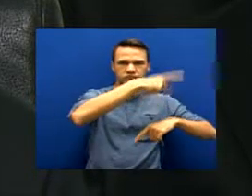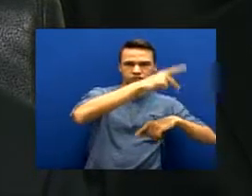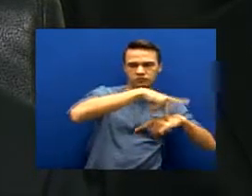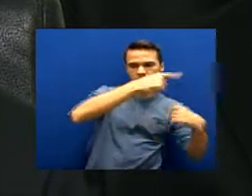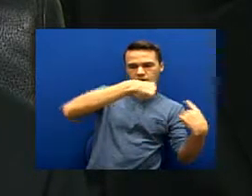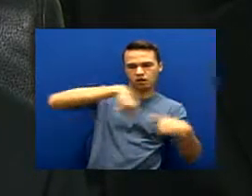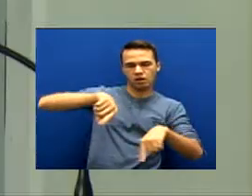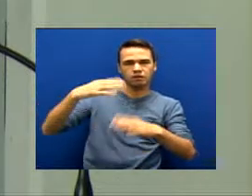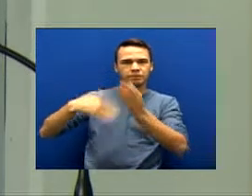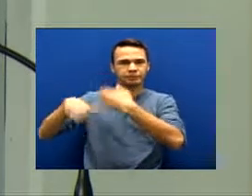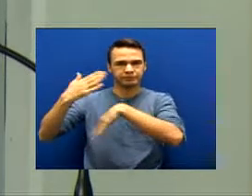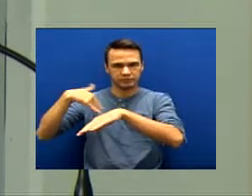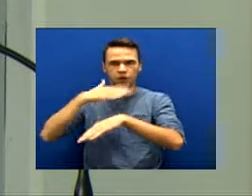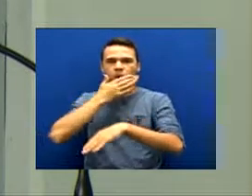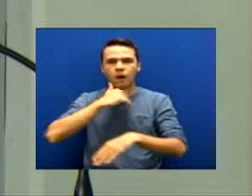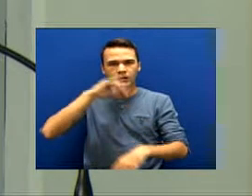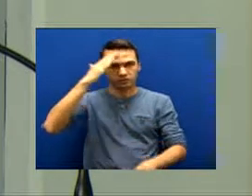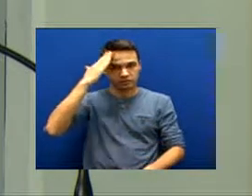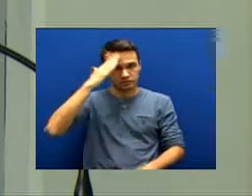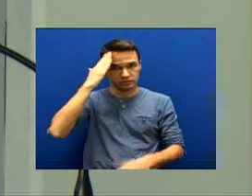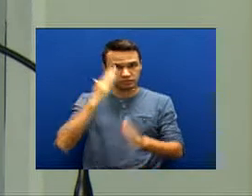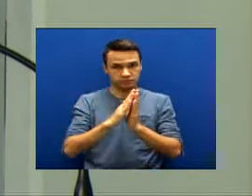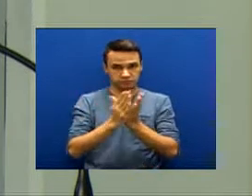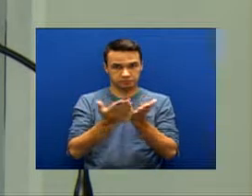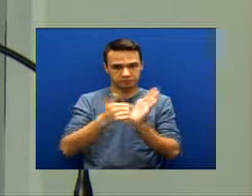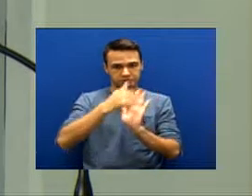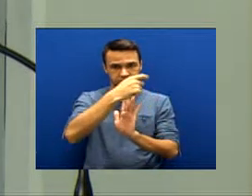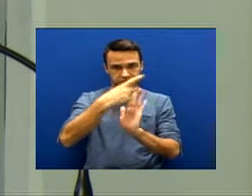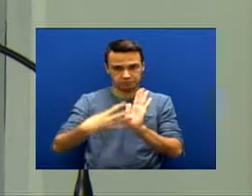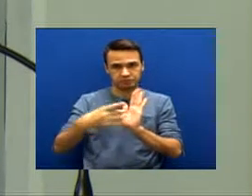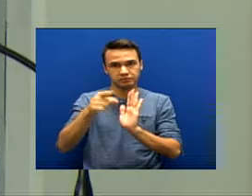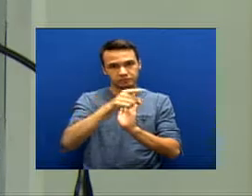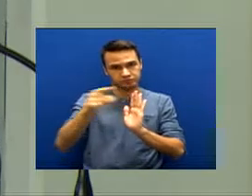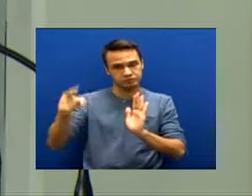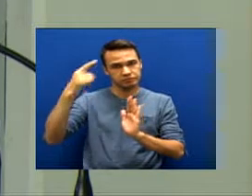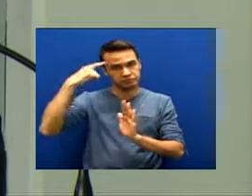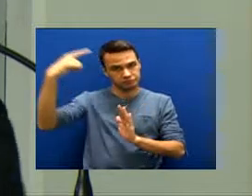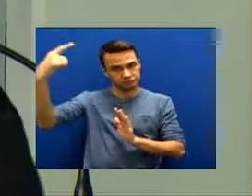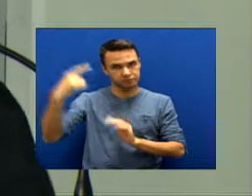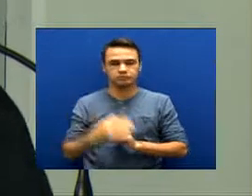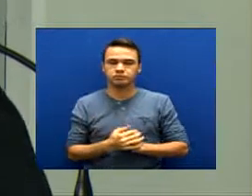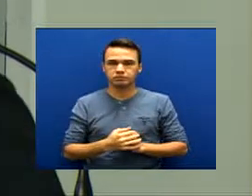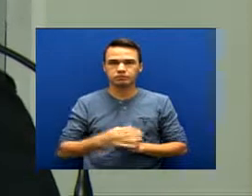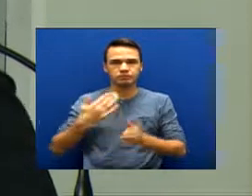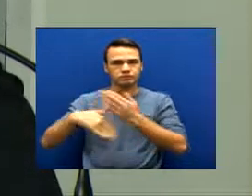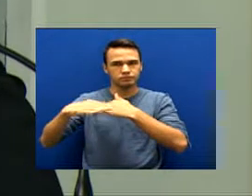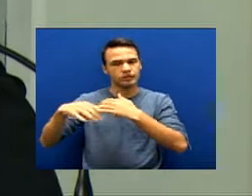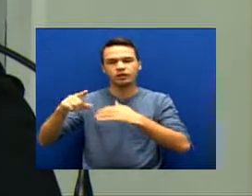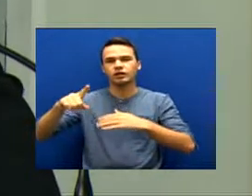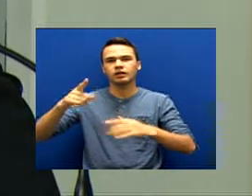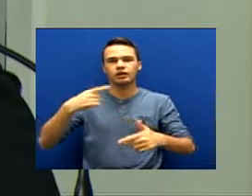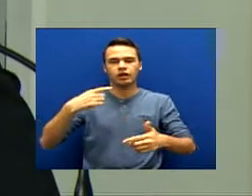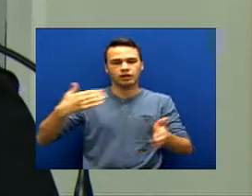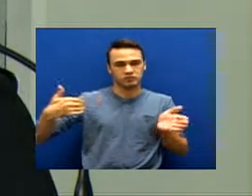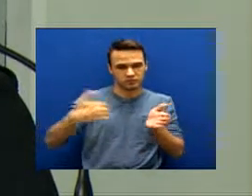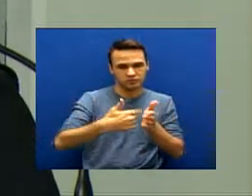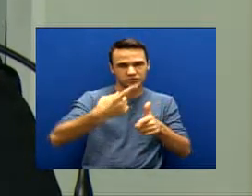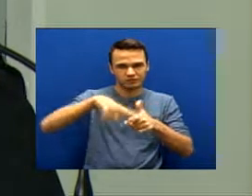quinzena de dezembro, e já chega as festividades de Natal e o próximo ano está às portas. Nós somos